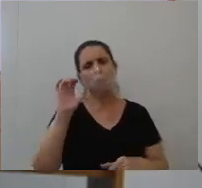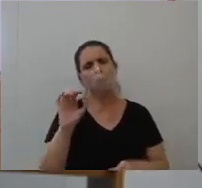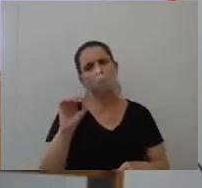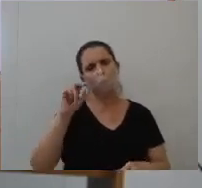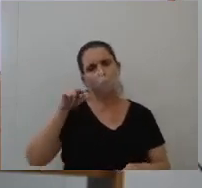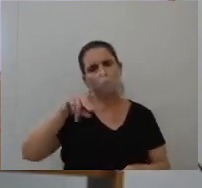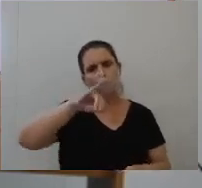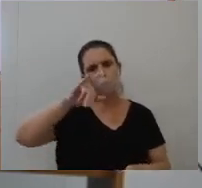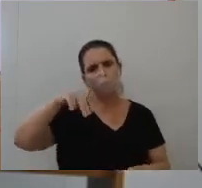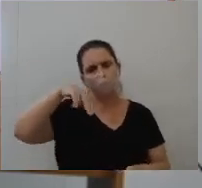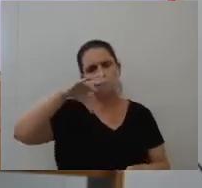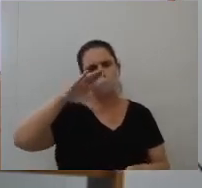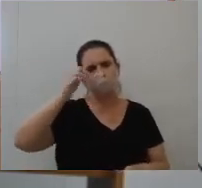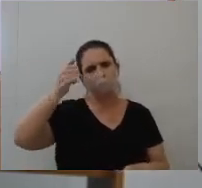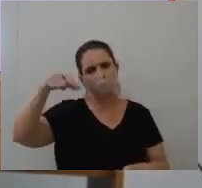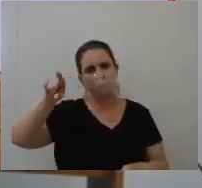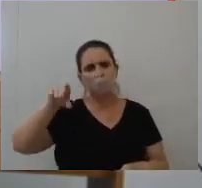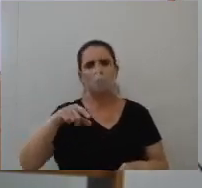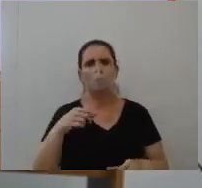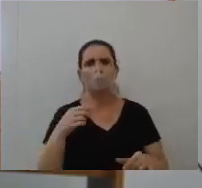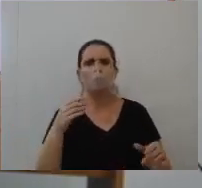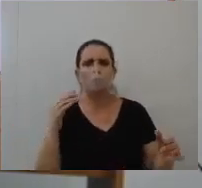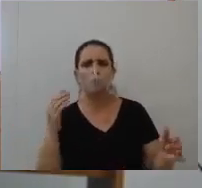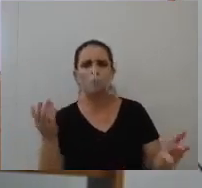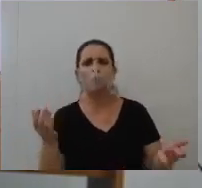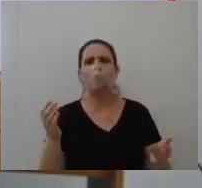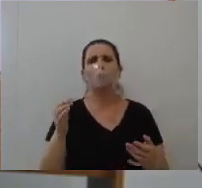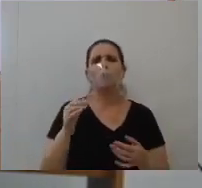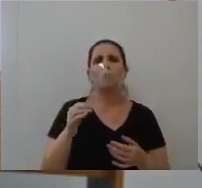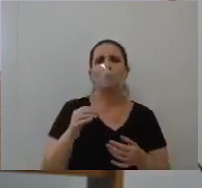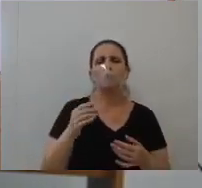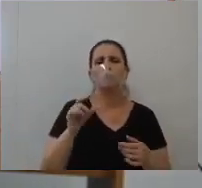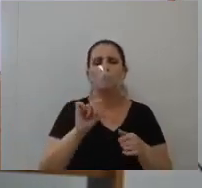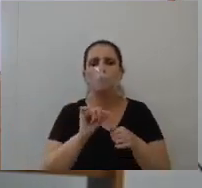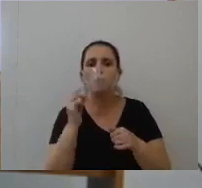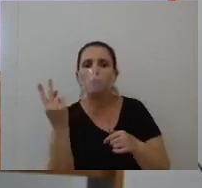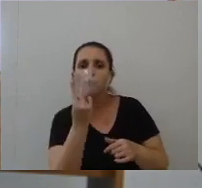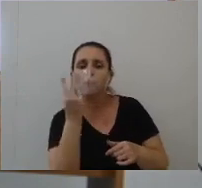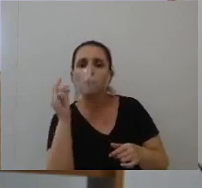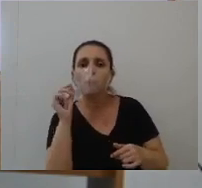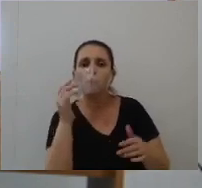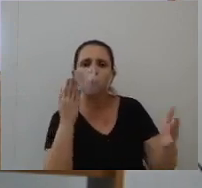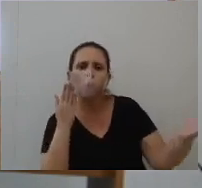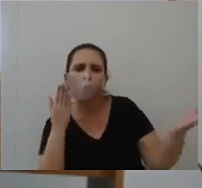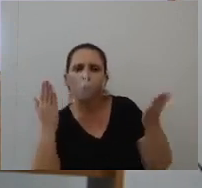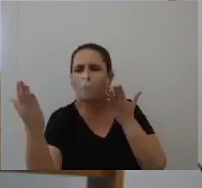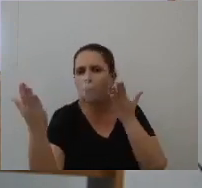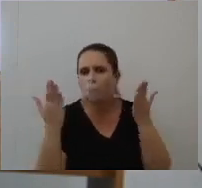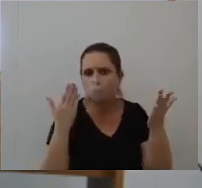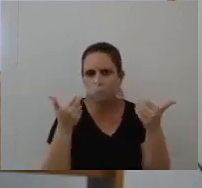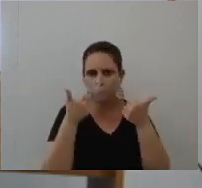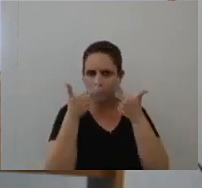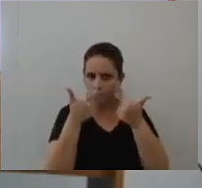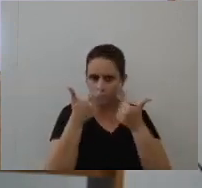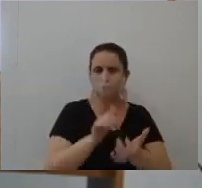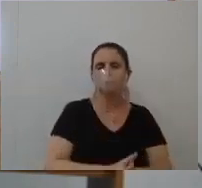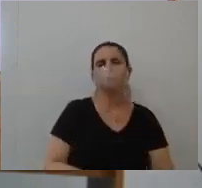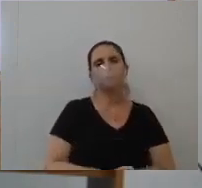conjunções ou locuções conjuntivas que têm um valor de comparação.